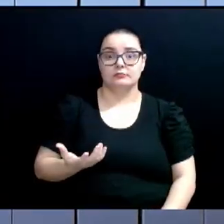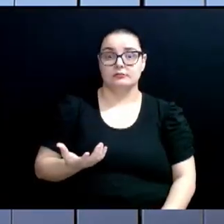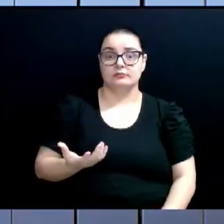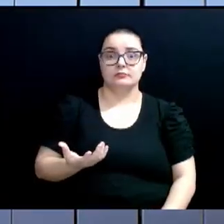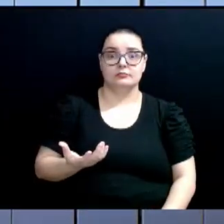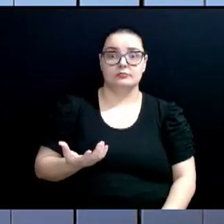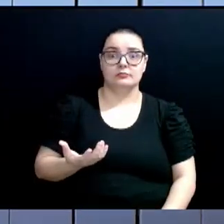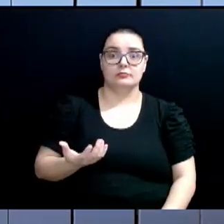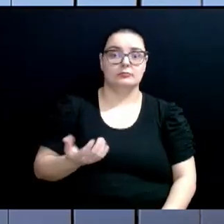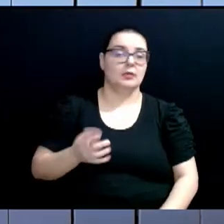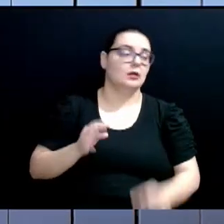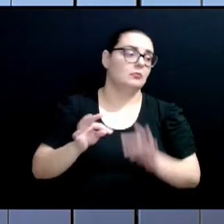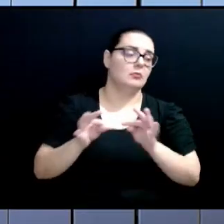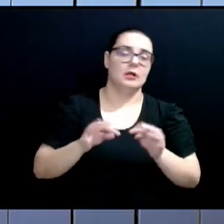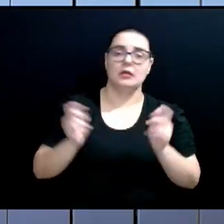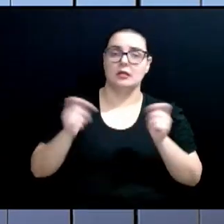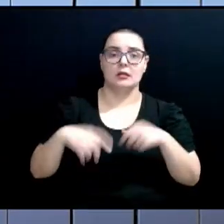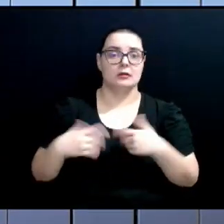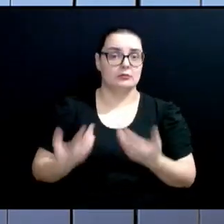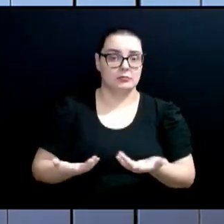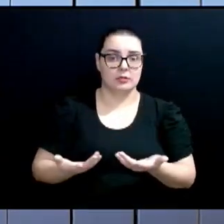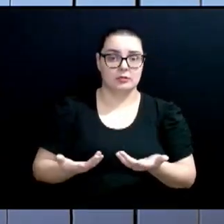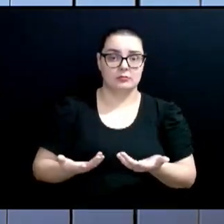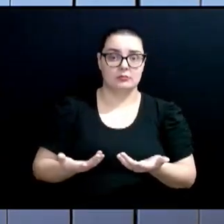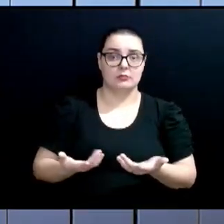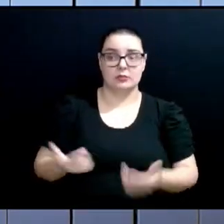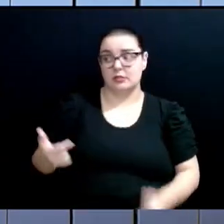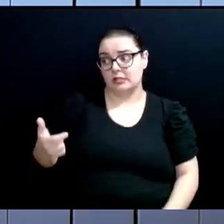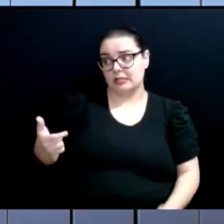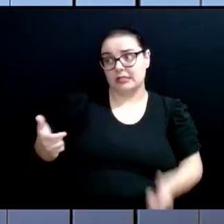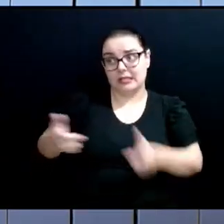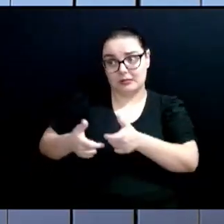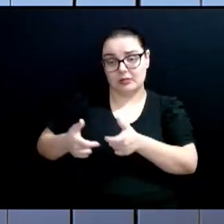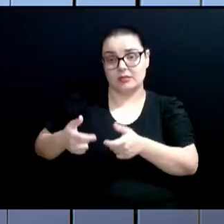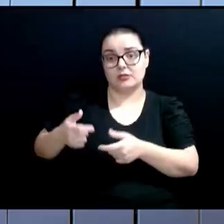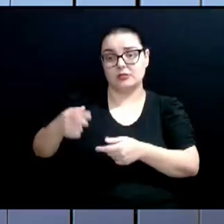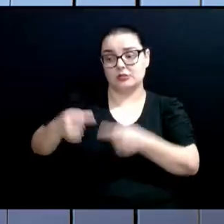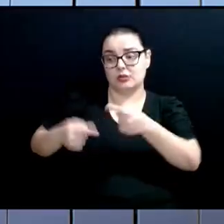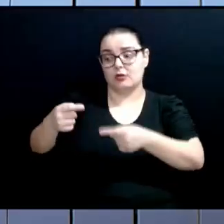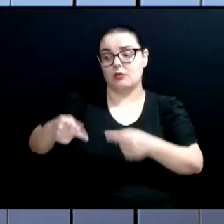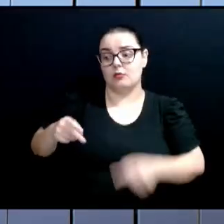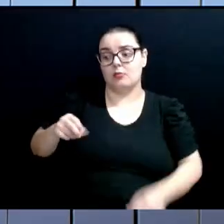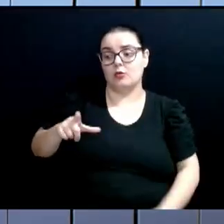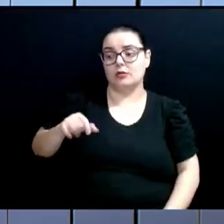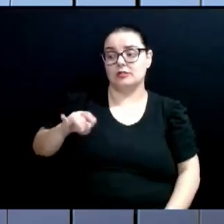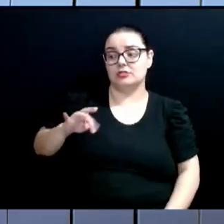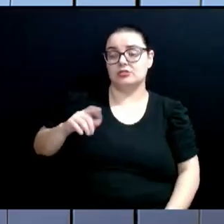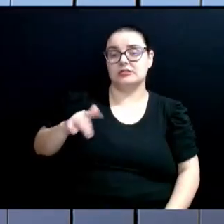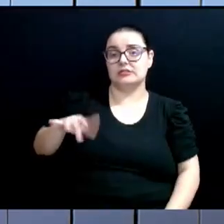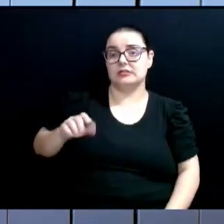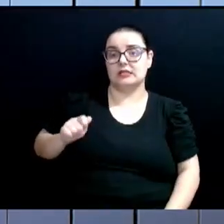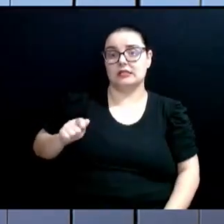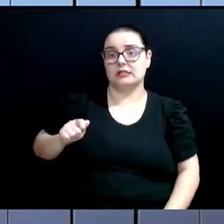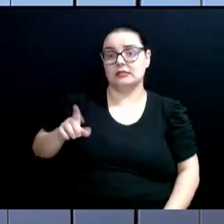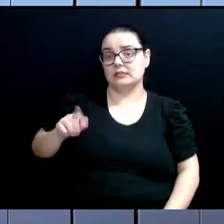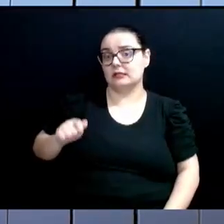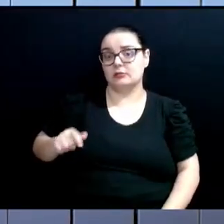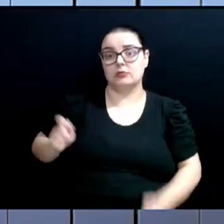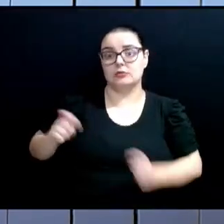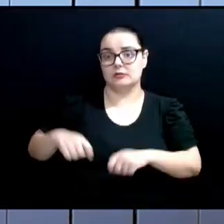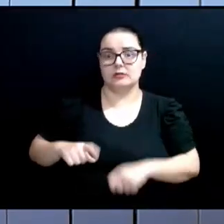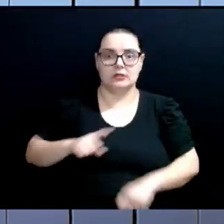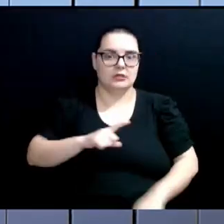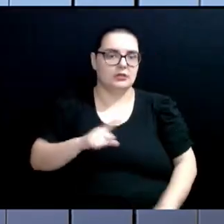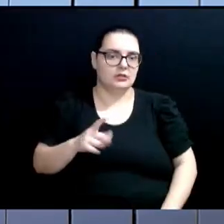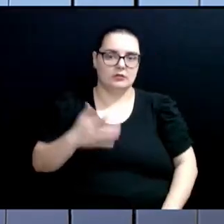técnica possível, né? E a menos politizada possível, porque não é qualquer coisa você tirar o mandato de um presidente da